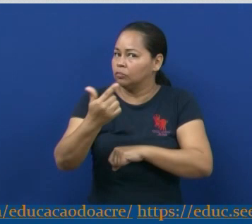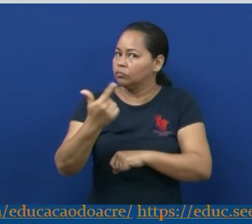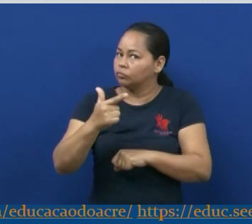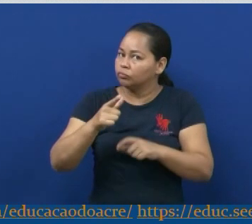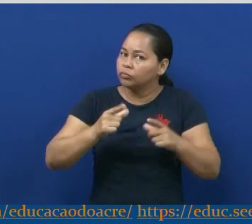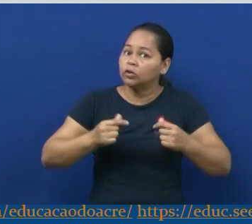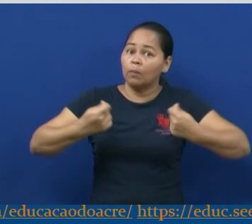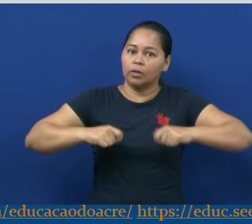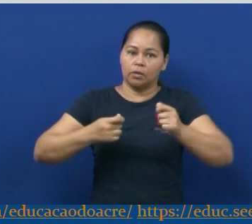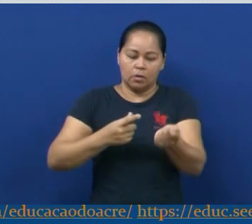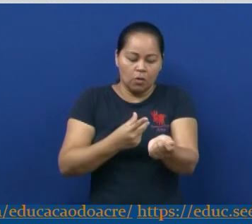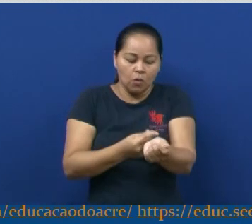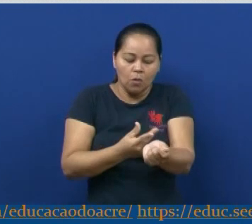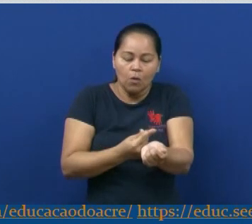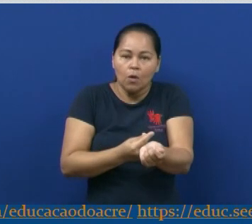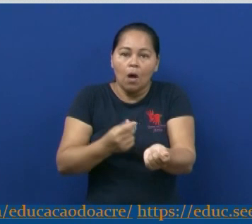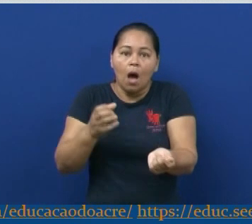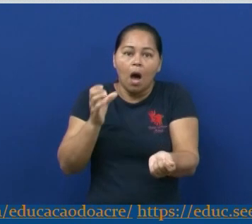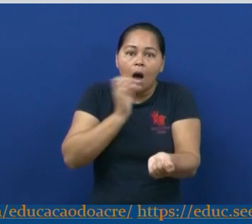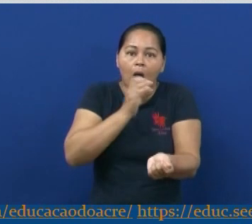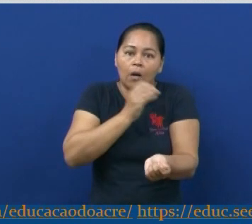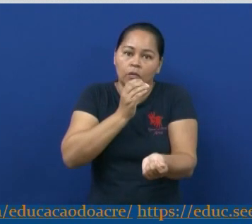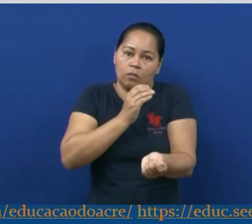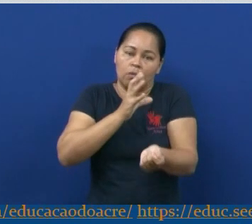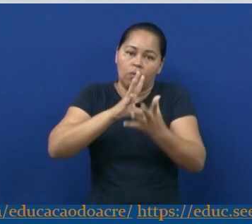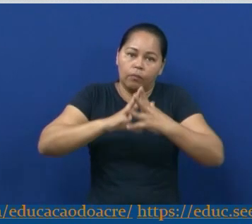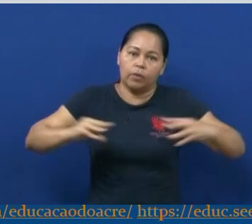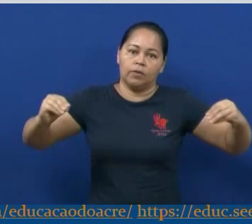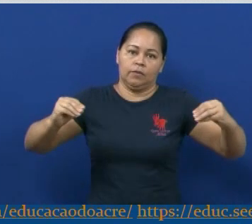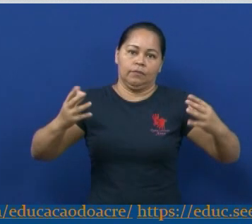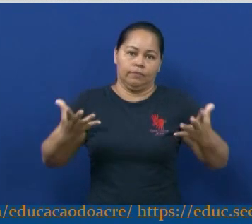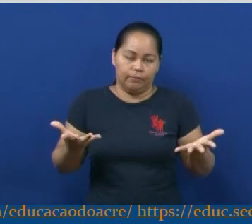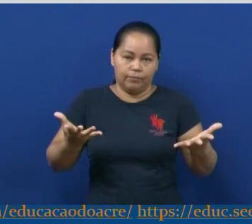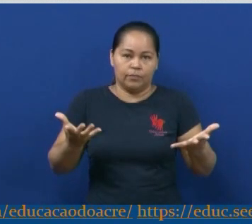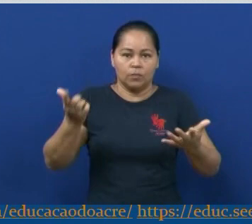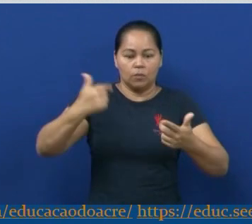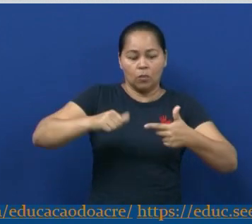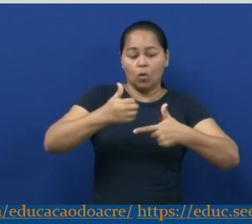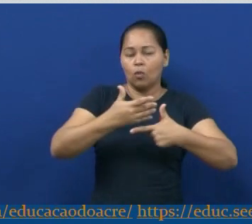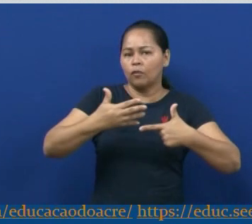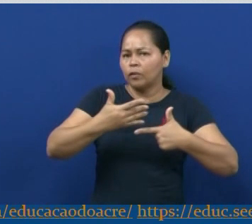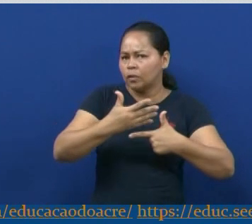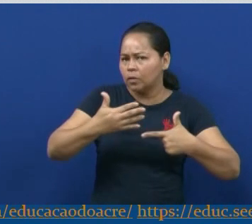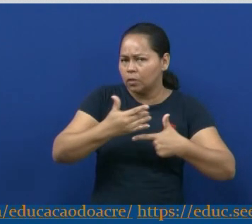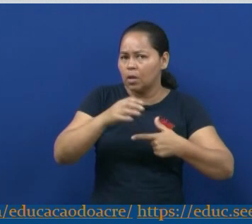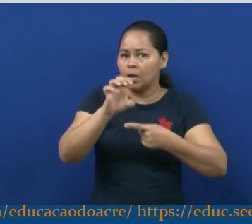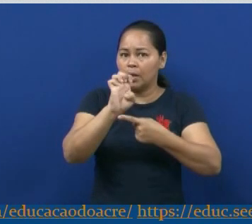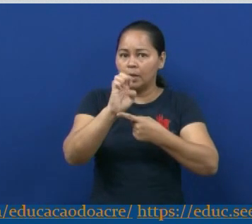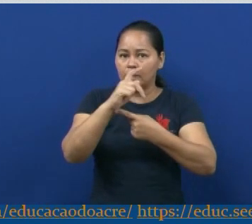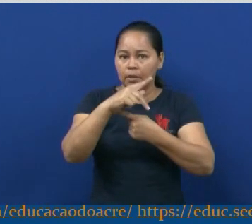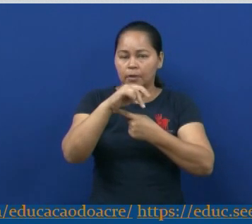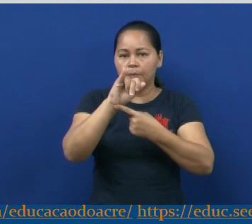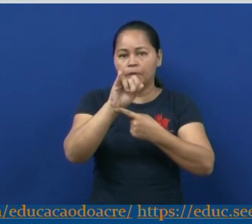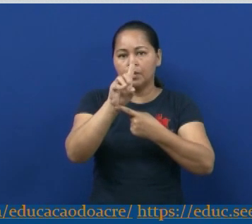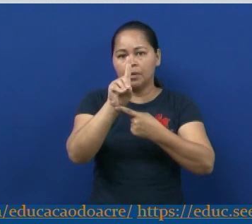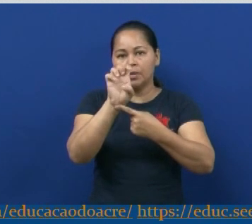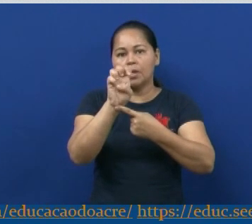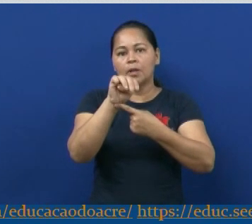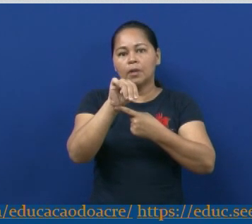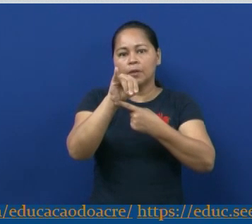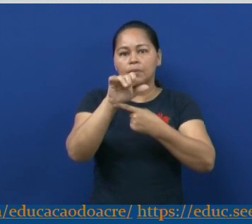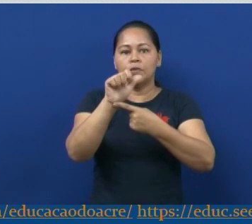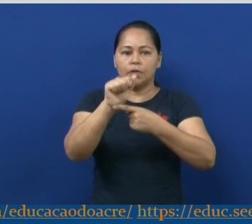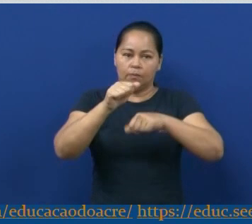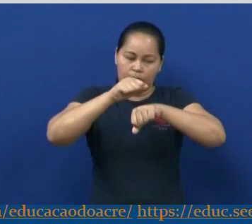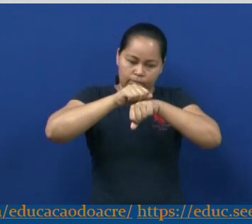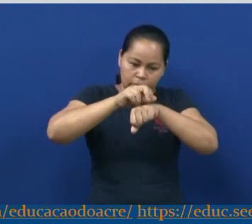uma cura e manter os infectados em isolamento absoluto. O outro filme é Epidemia, que ele fala de um médico